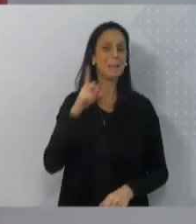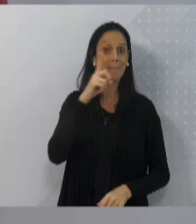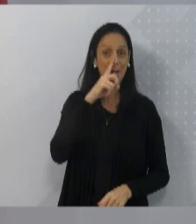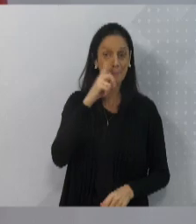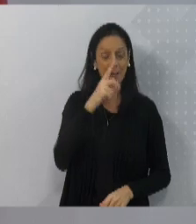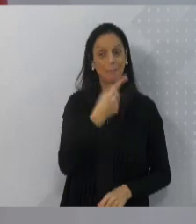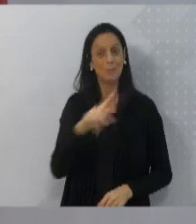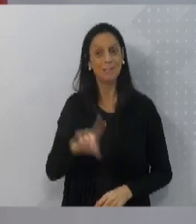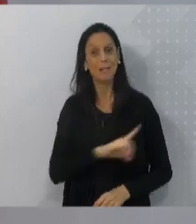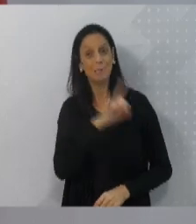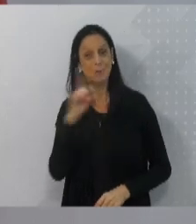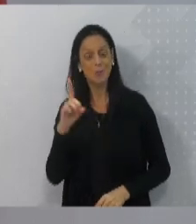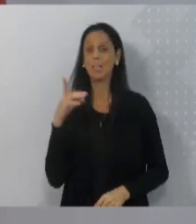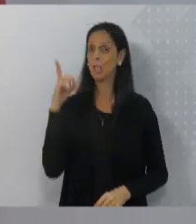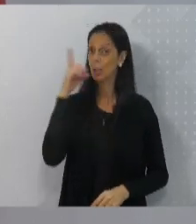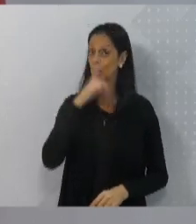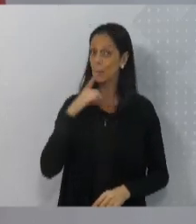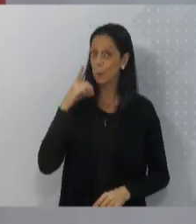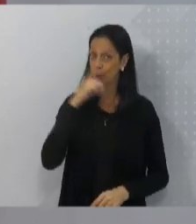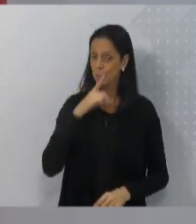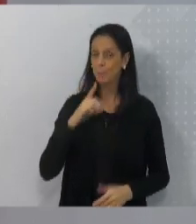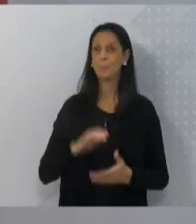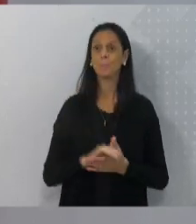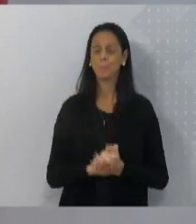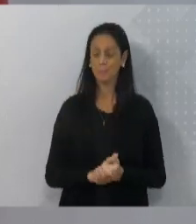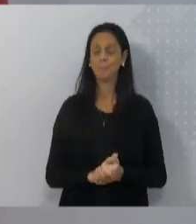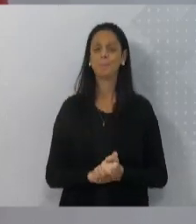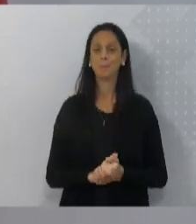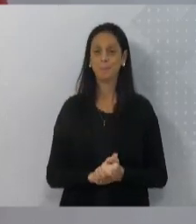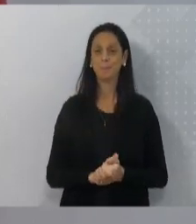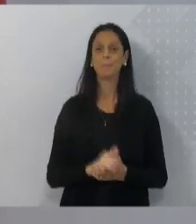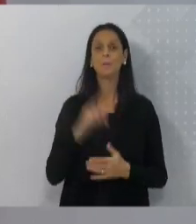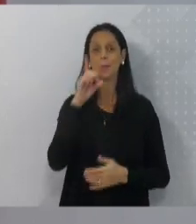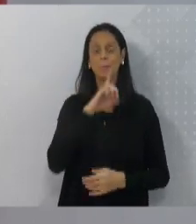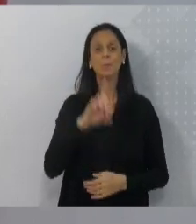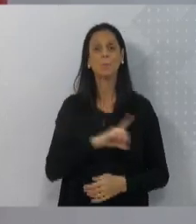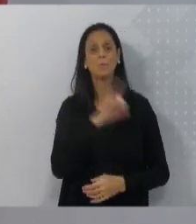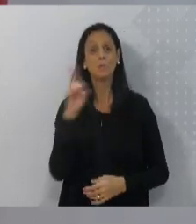dia, que é domingo, Dia das Mães. Seria isso, um abraço, obrigado.